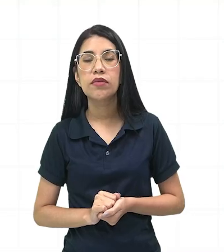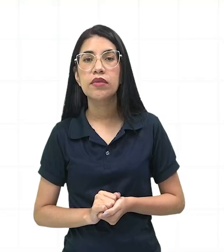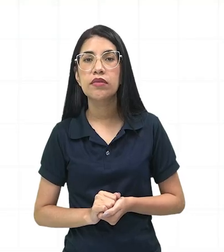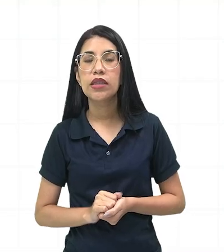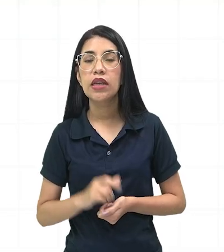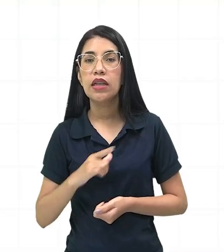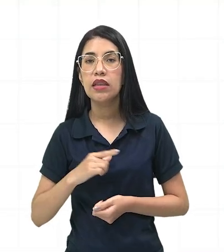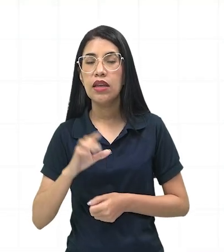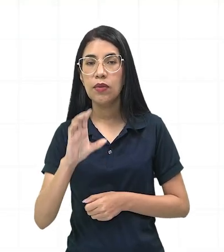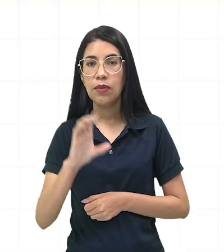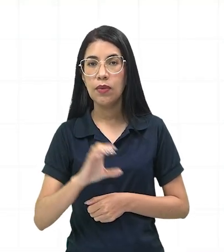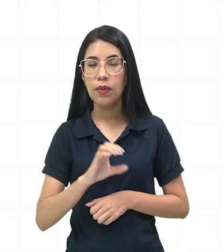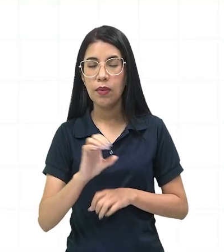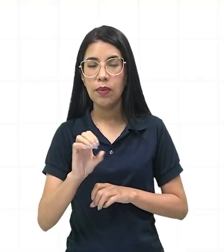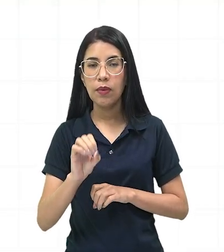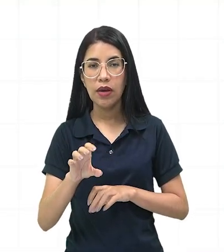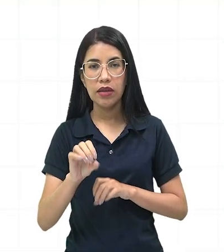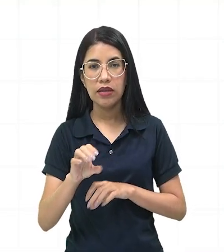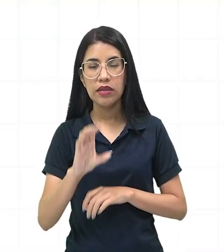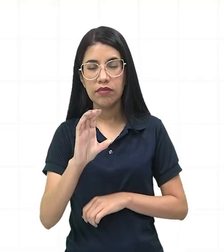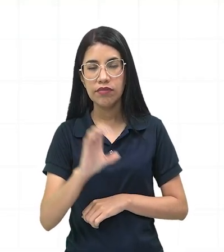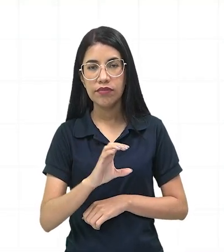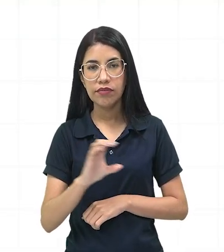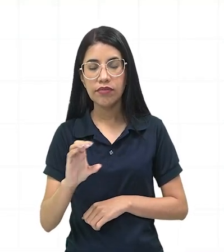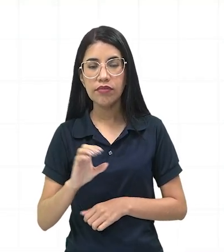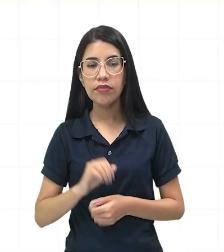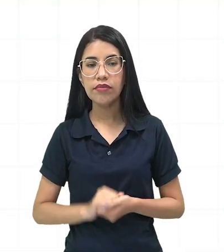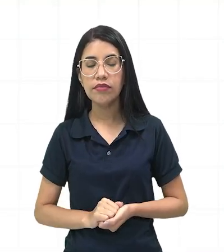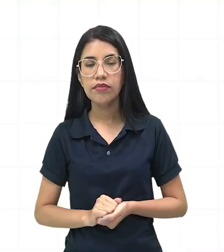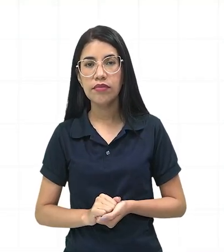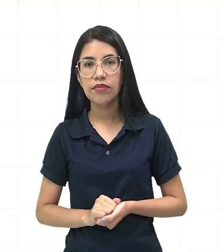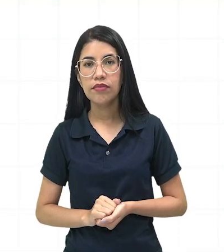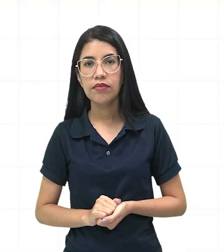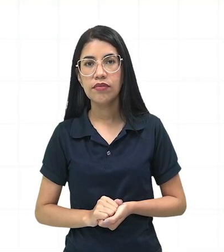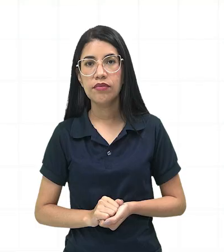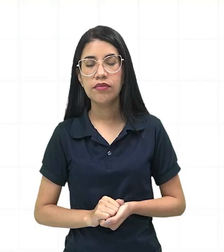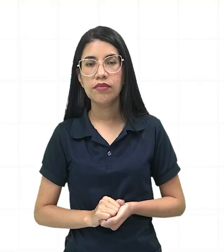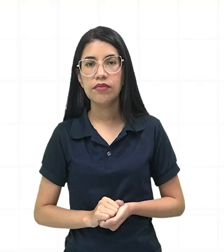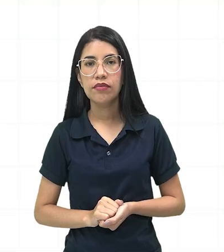catecismo, né? O CICAT,